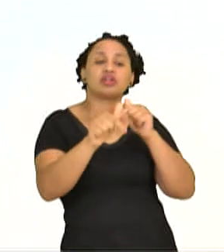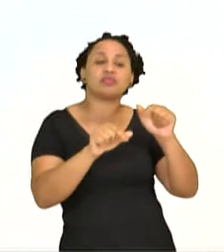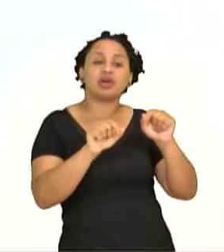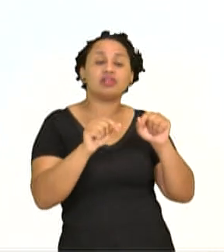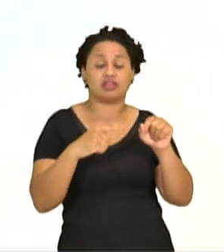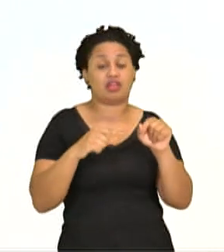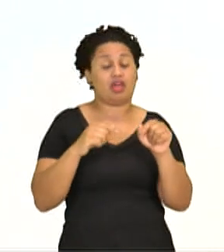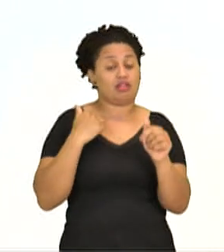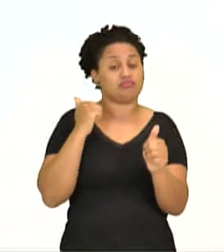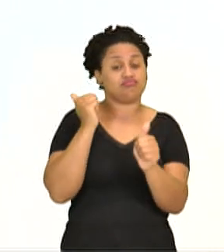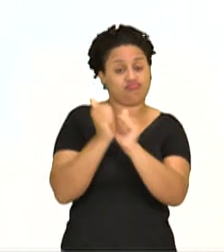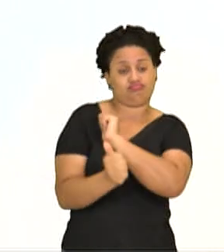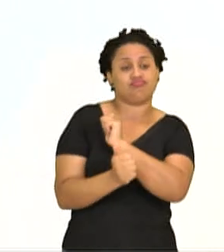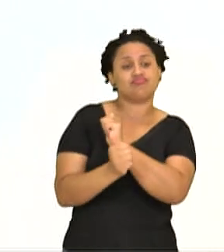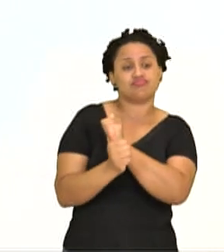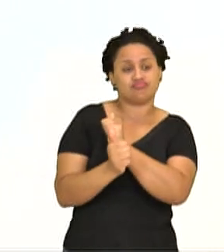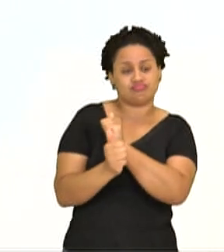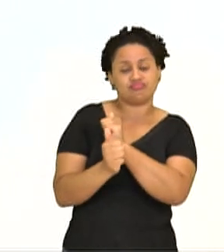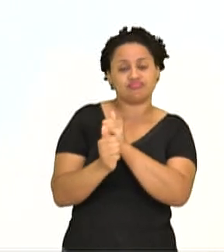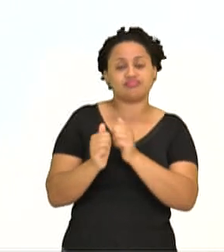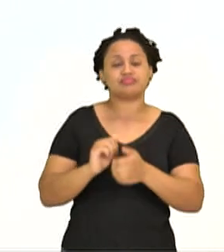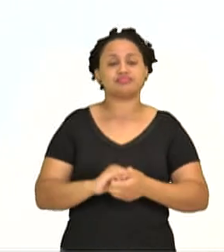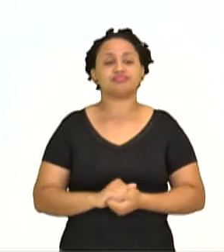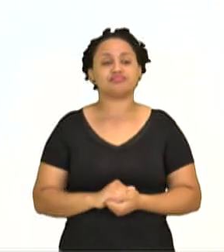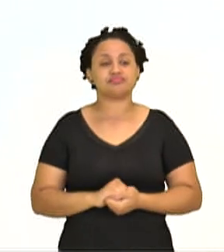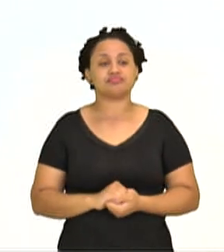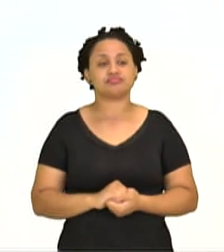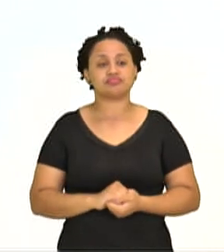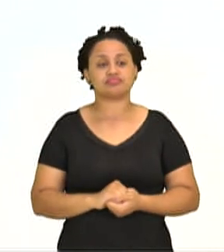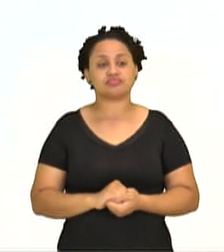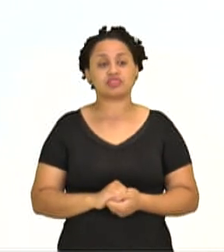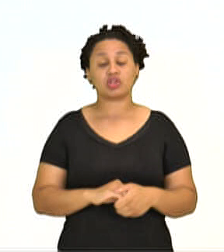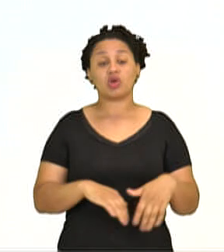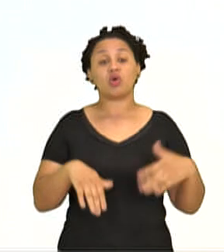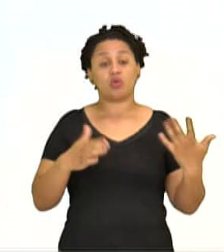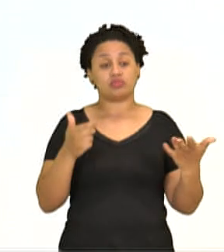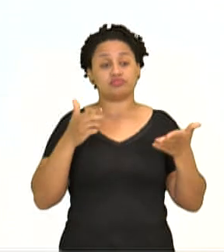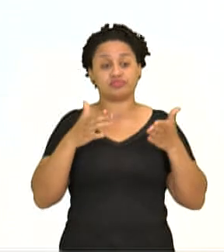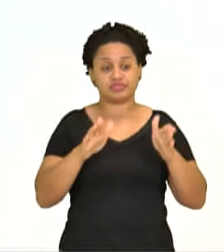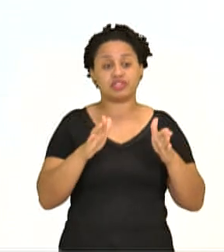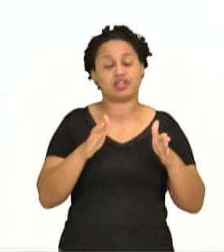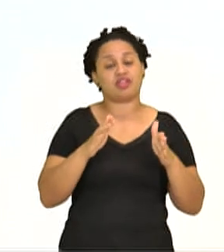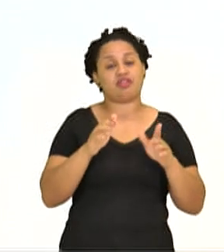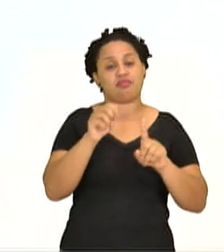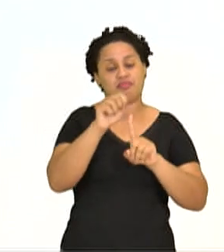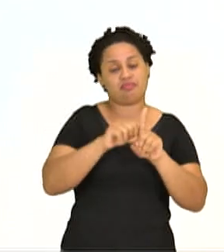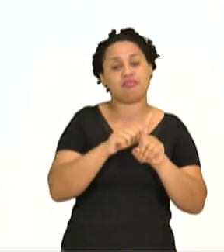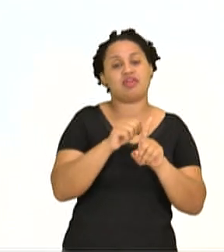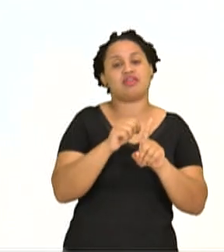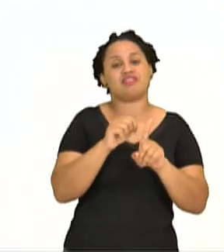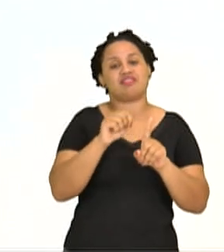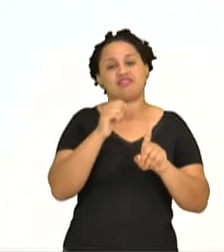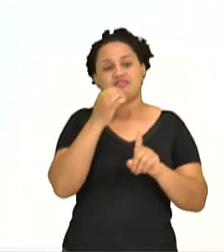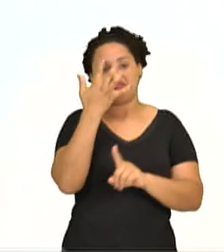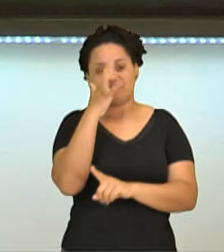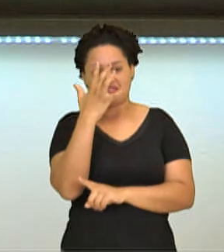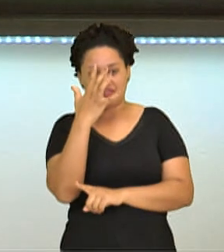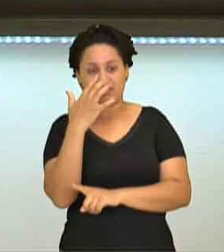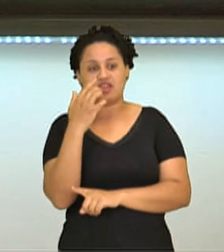player, athlete. Date of birth, February 19,